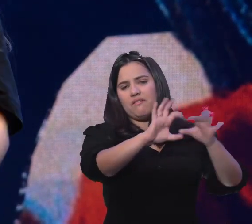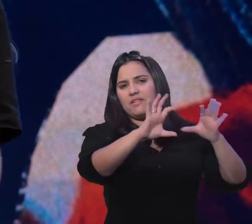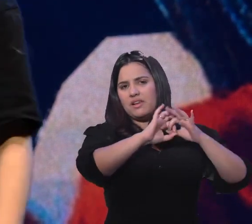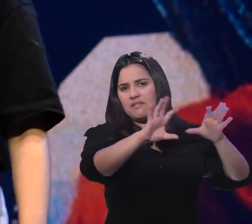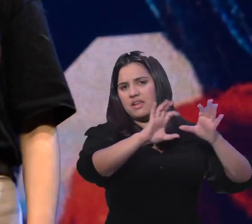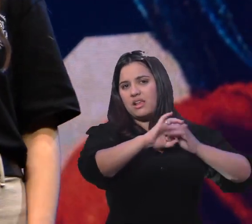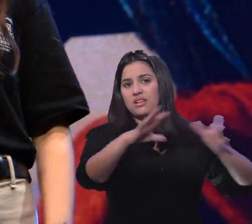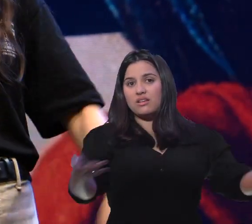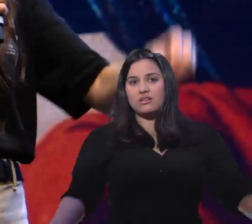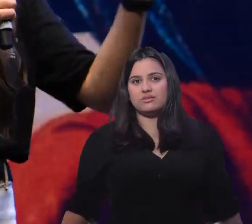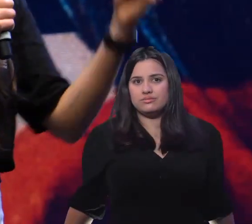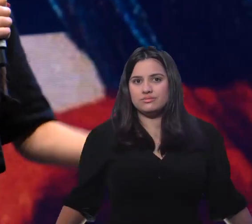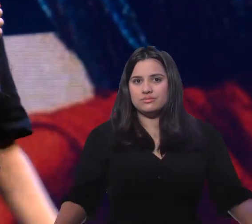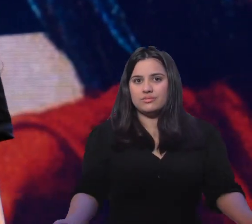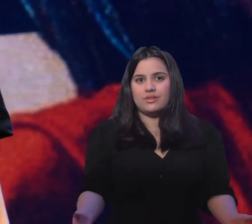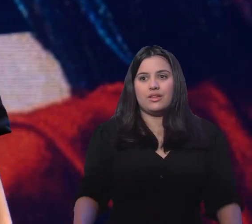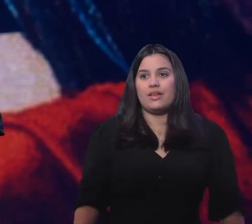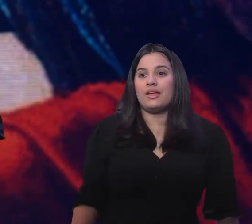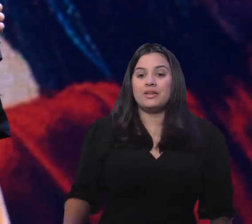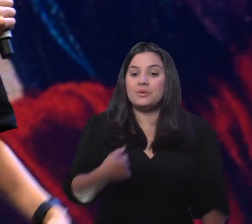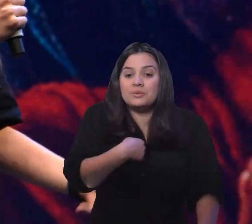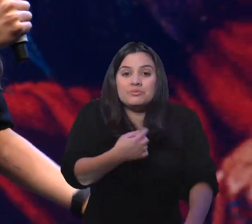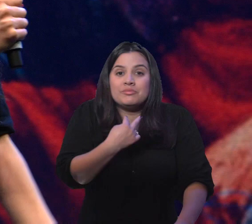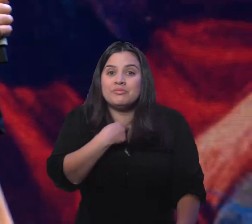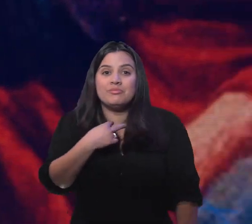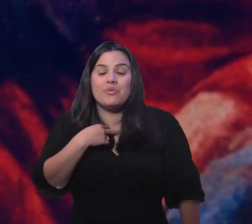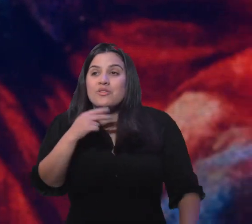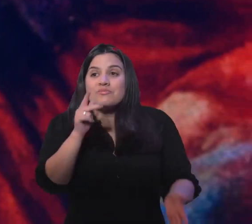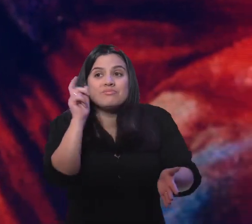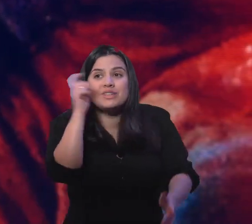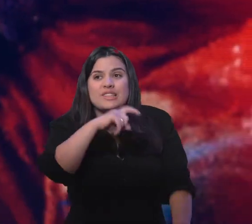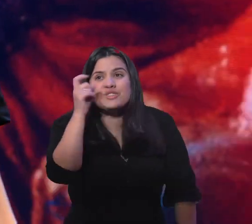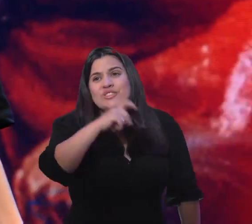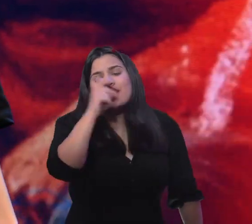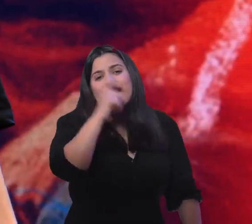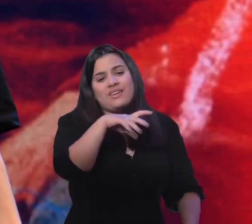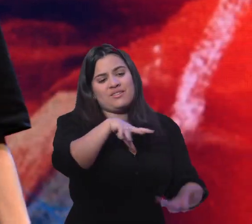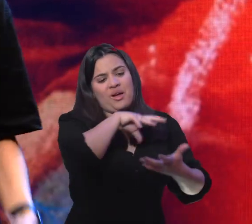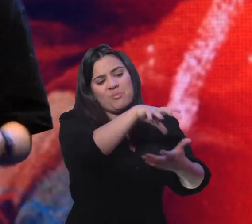no teu coração. E eu não posso persistir nessa mentira.